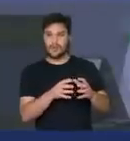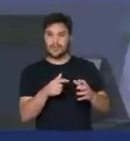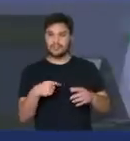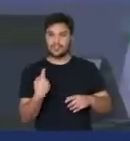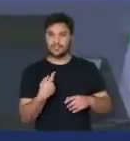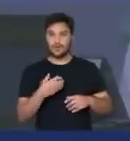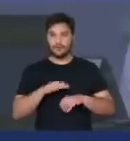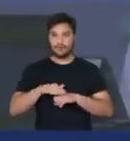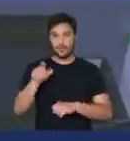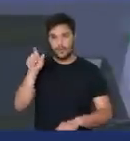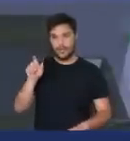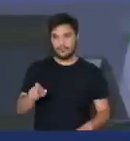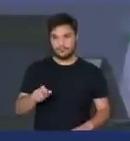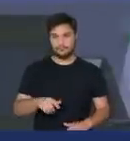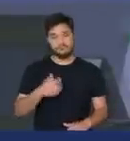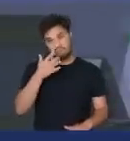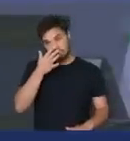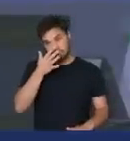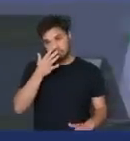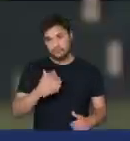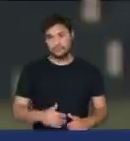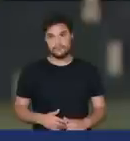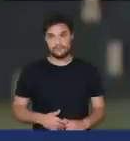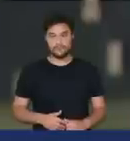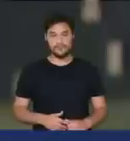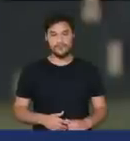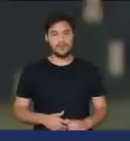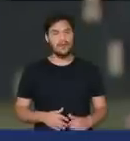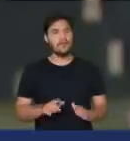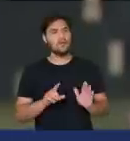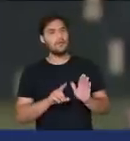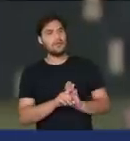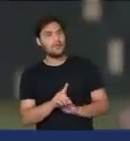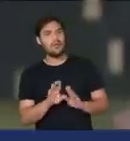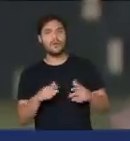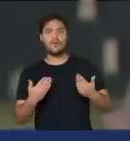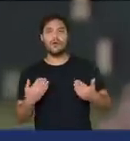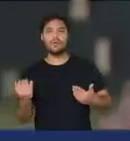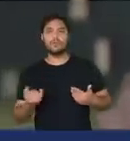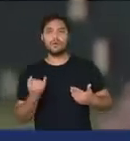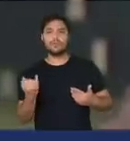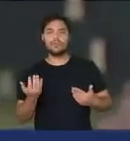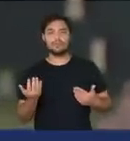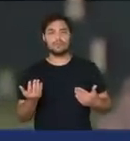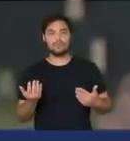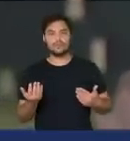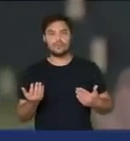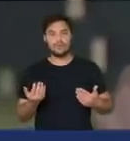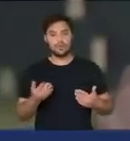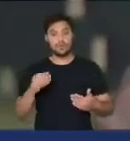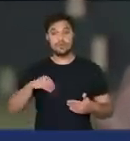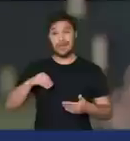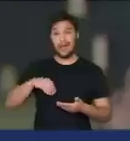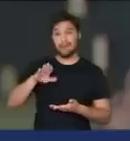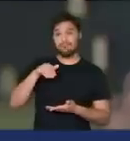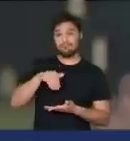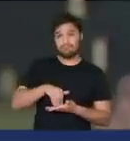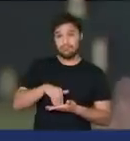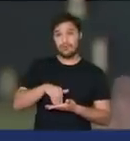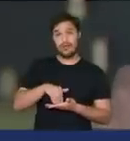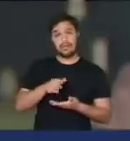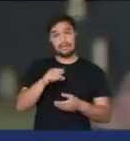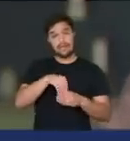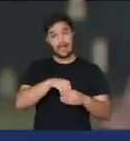ela. Vamos ouvi-la. Deputada, qual que é a importância dessa inclusão do piso de